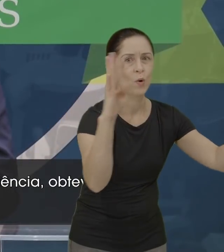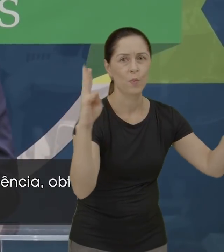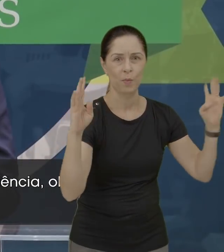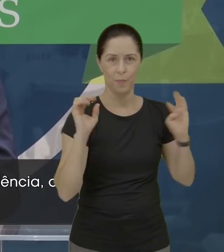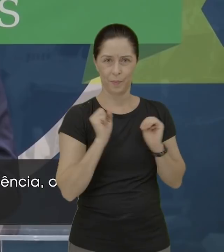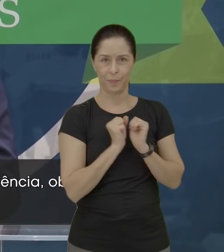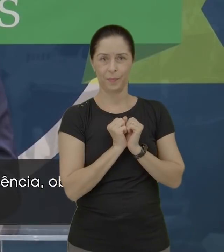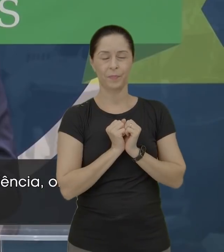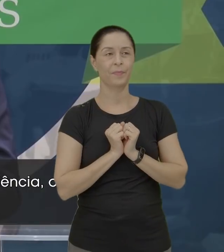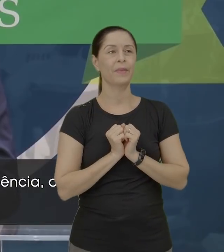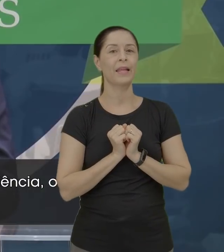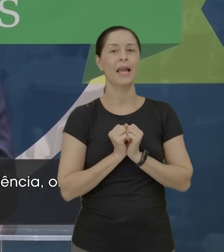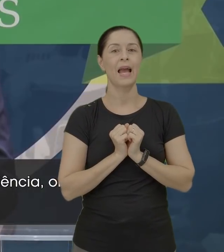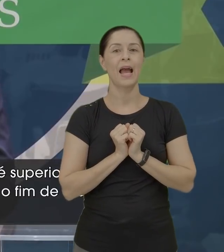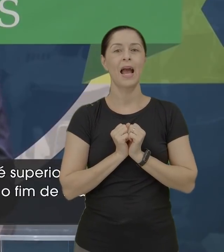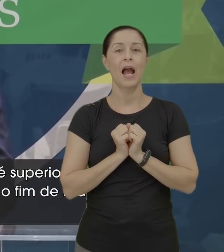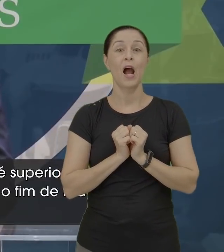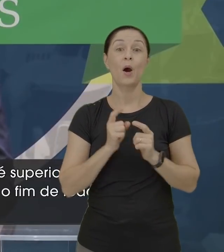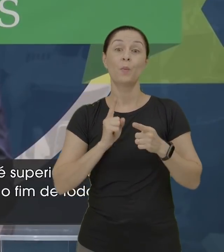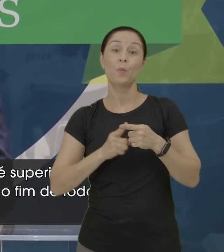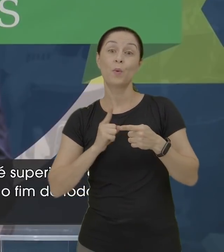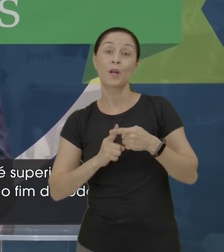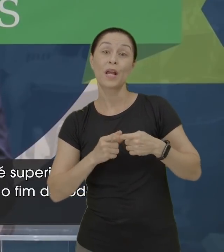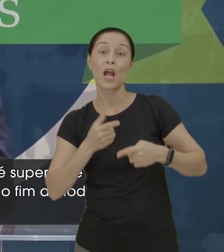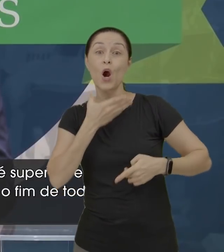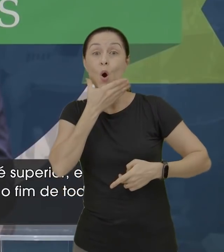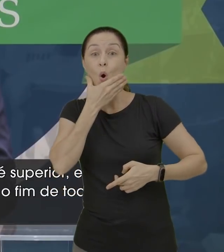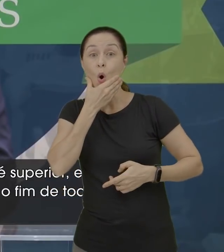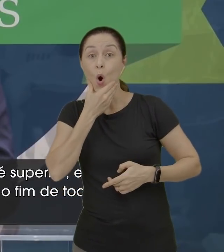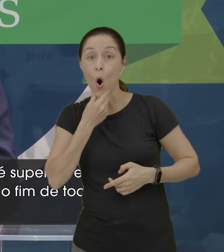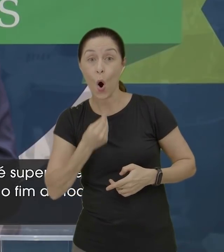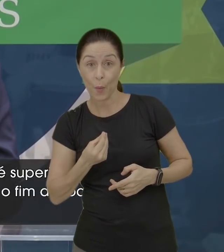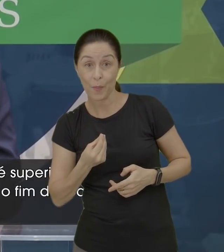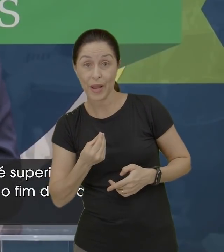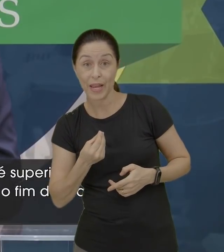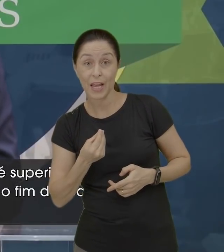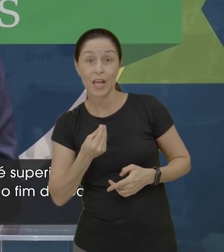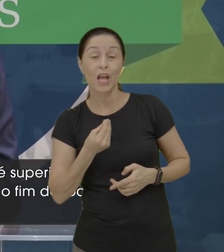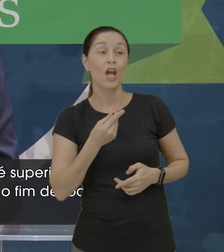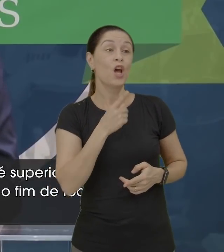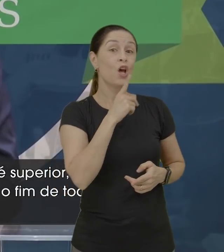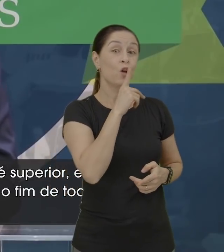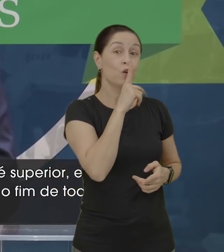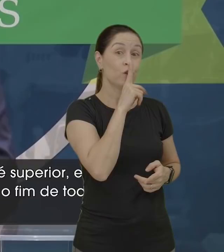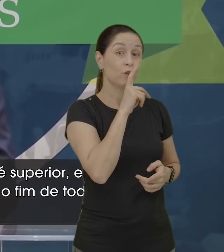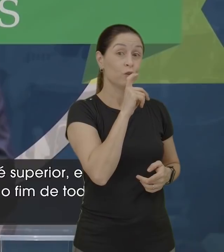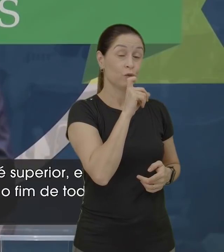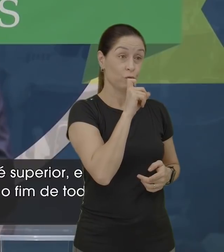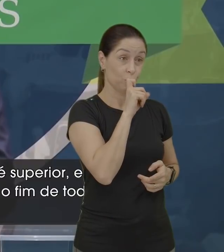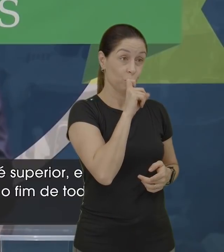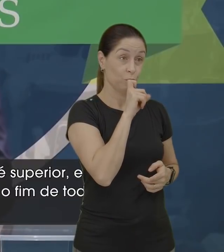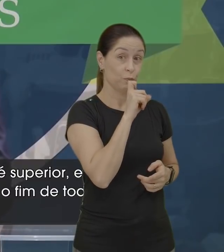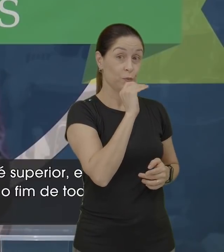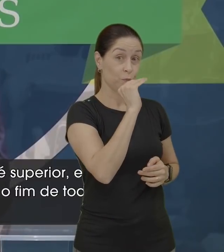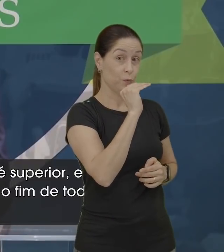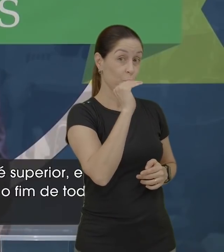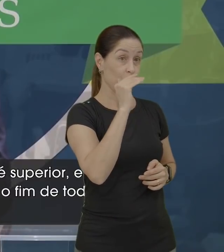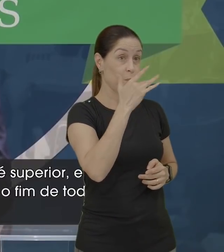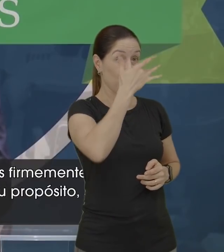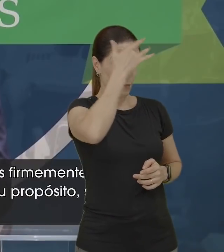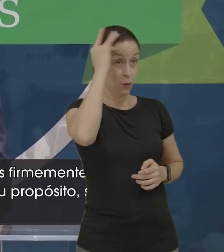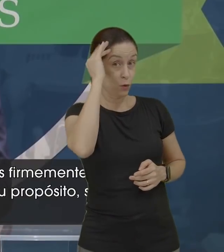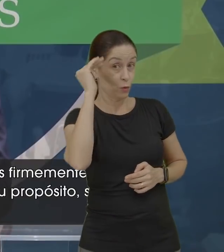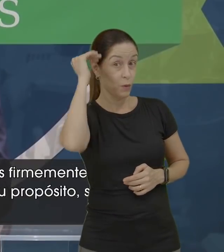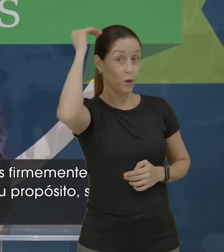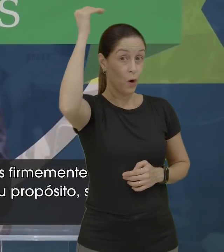promessa. Pois os homens juram pelo que lhes é superior, e o juramento servindo de garantia, para eles é o fim de toda a contenda. Por isso